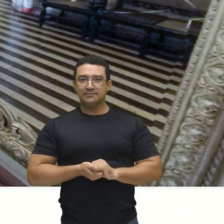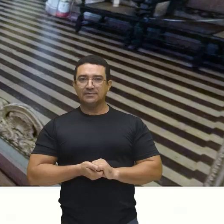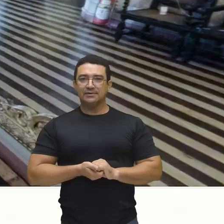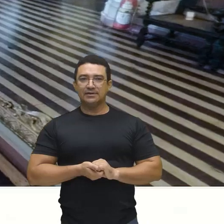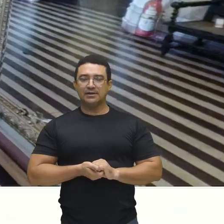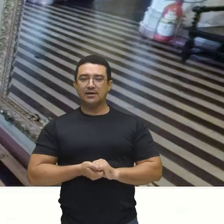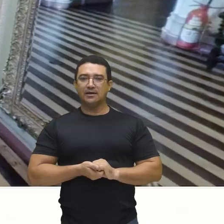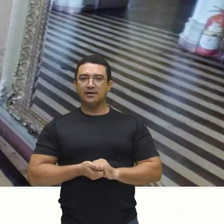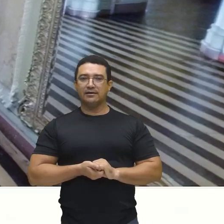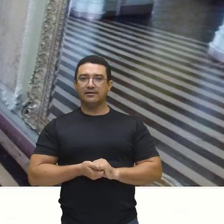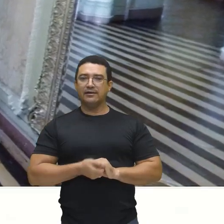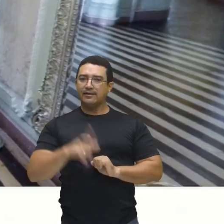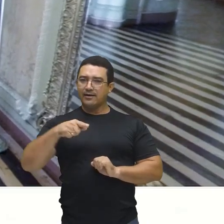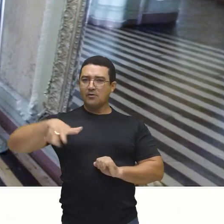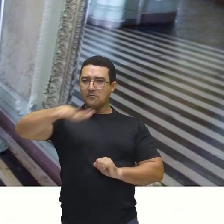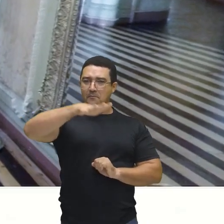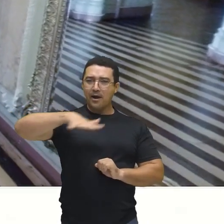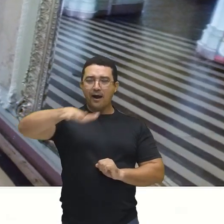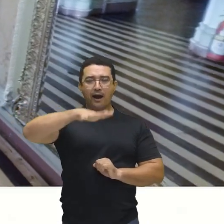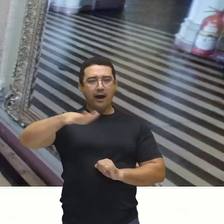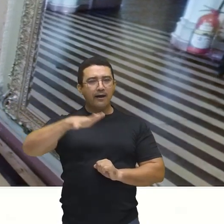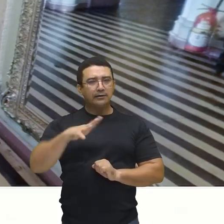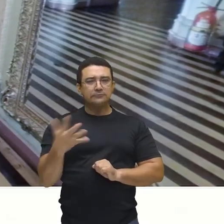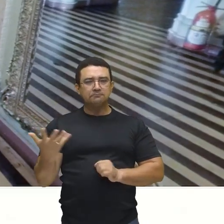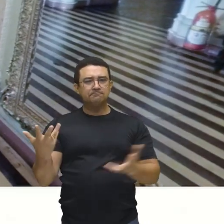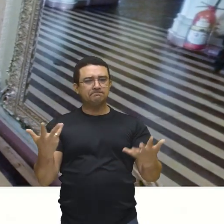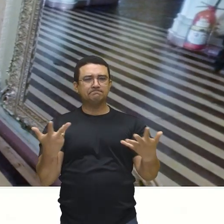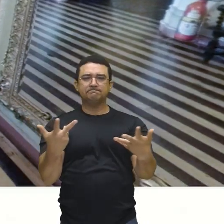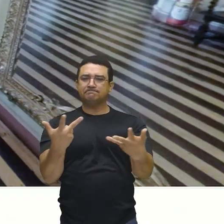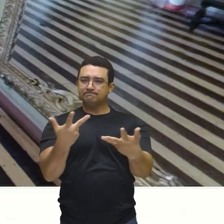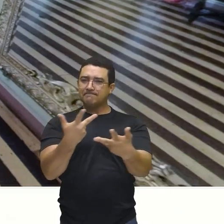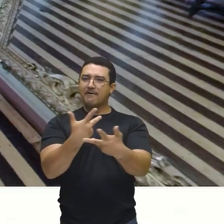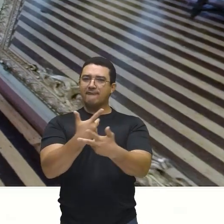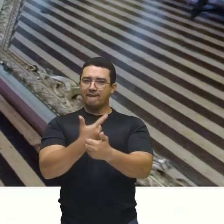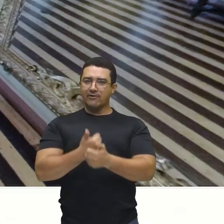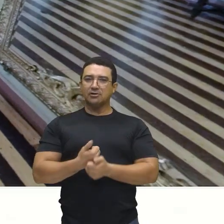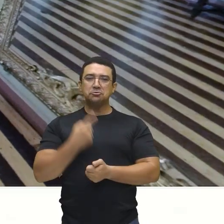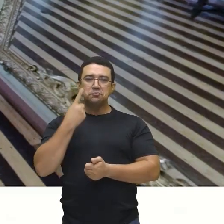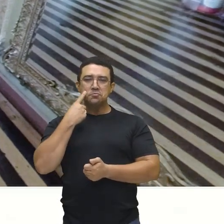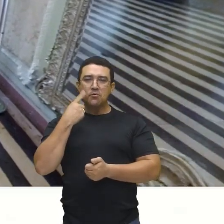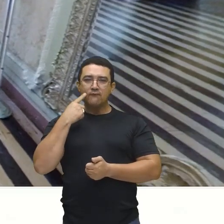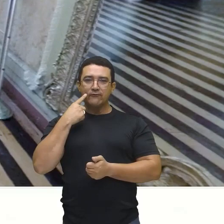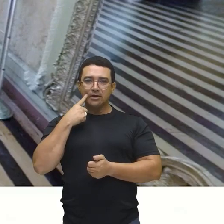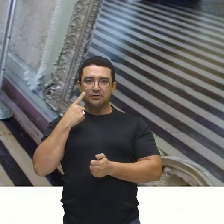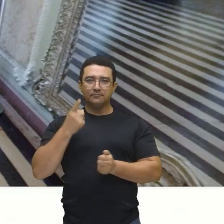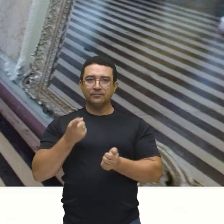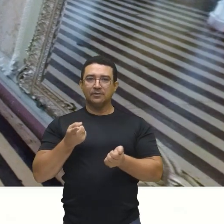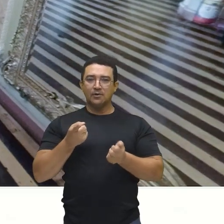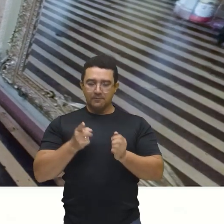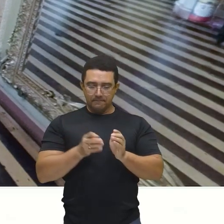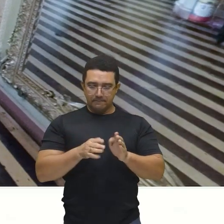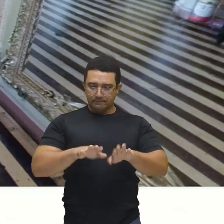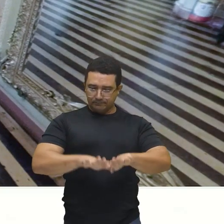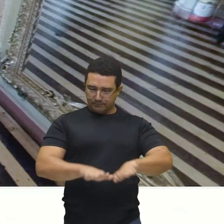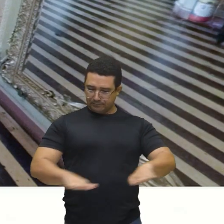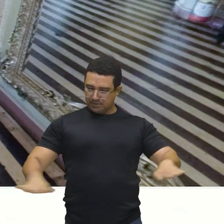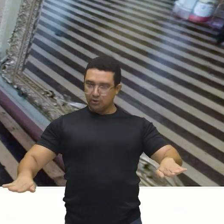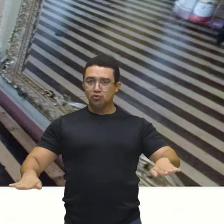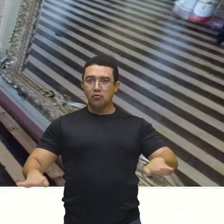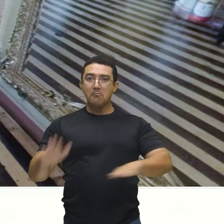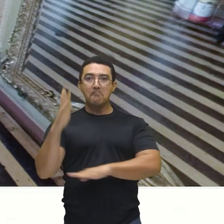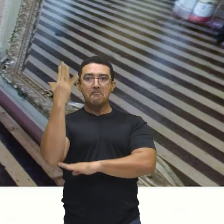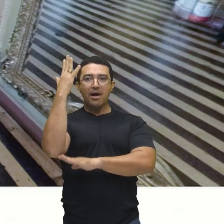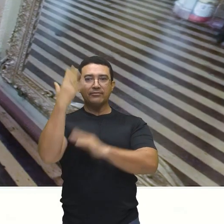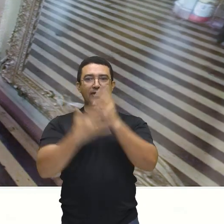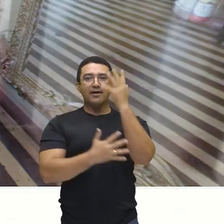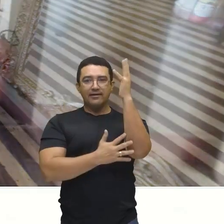nos levar a um espaço magnífico. As madeiras, né, do piso. E aí, nós